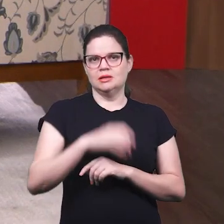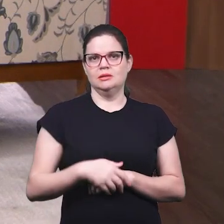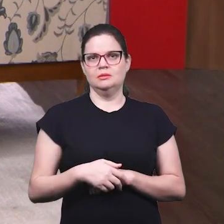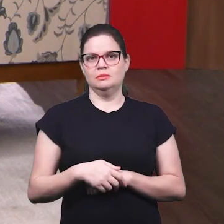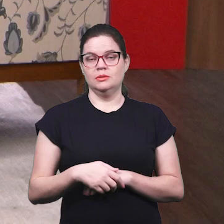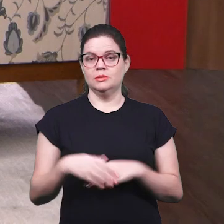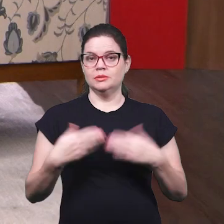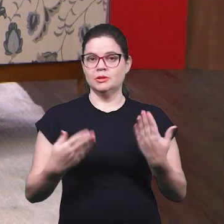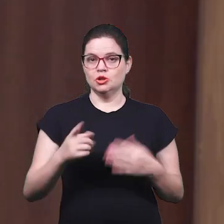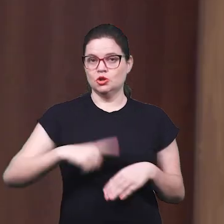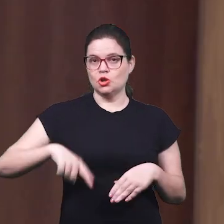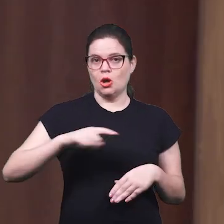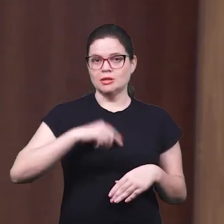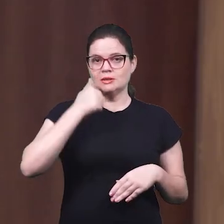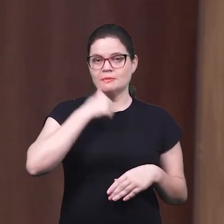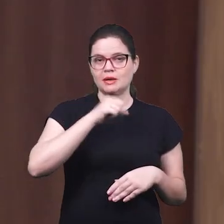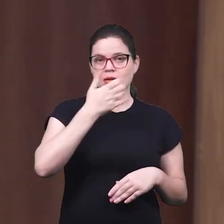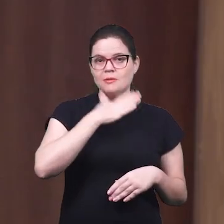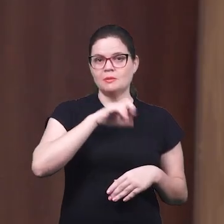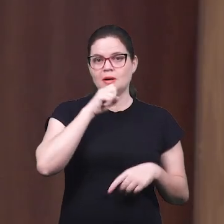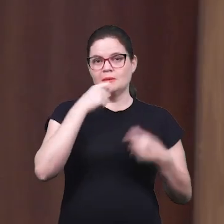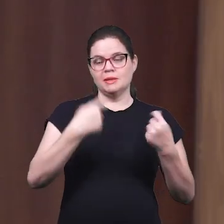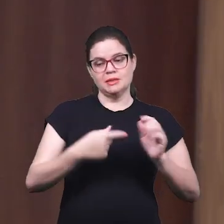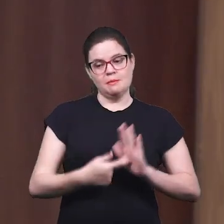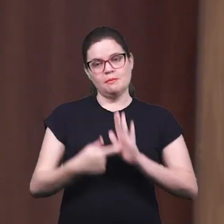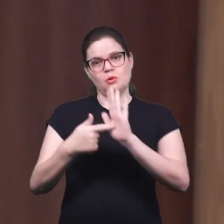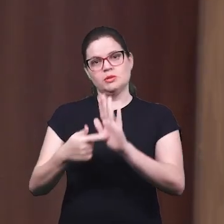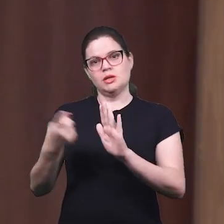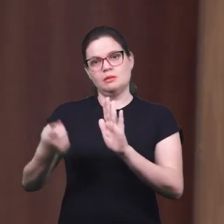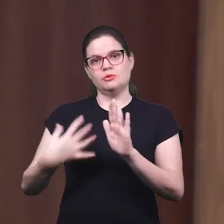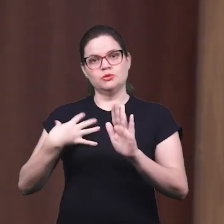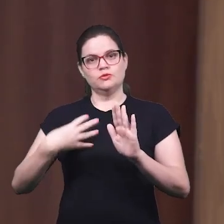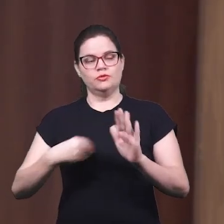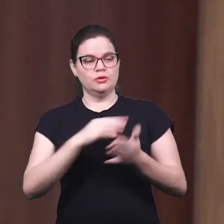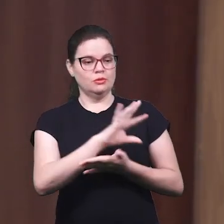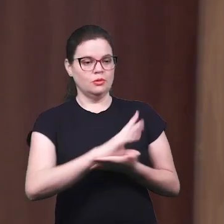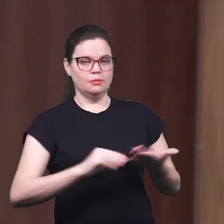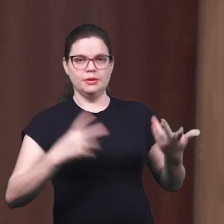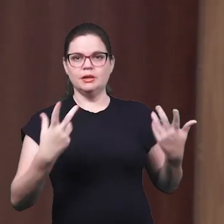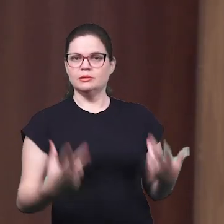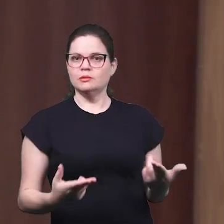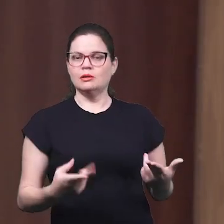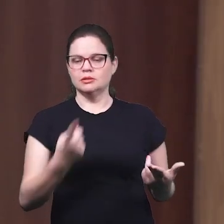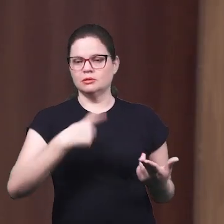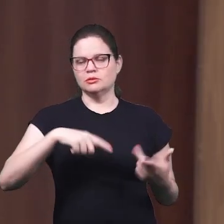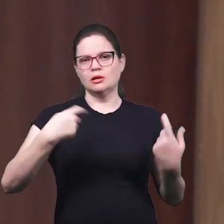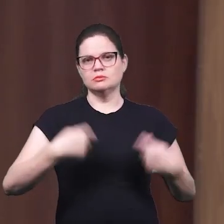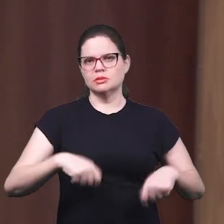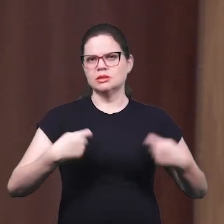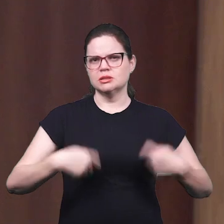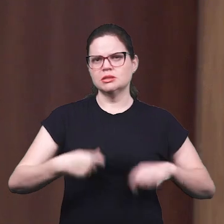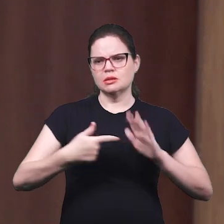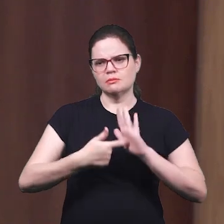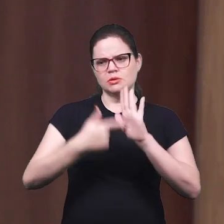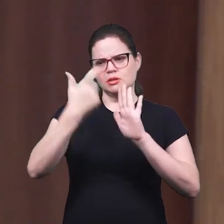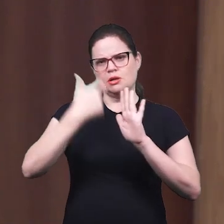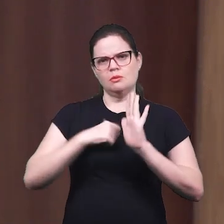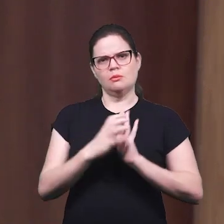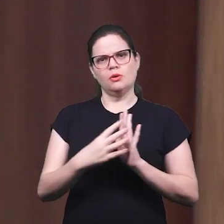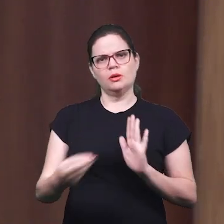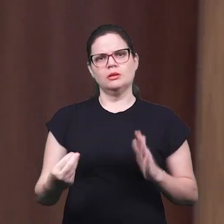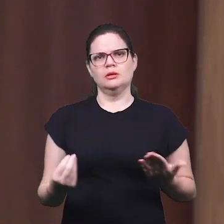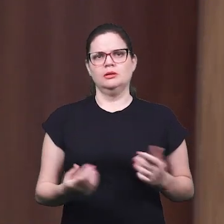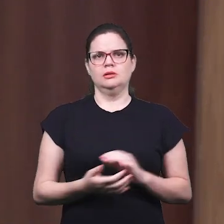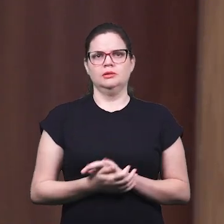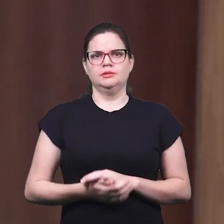Os pais têm que dar exemplo para que os filhos sejam corretos, entendeu? Muito bom. Trabalhadores, estudiosos e tudo.